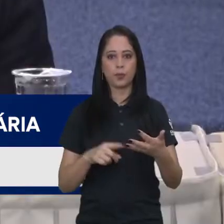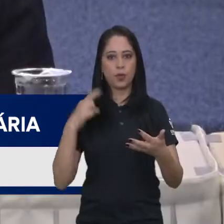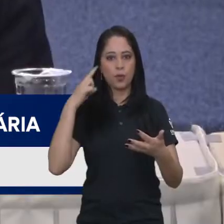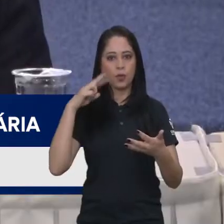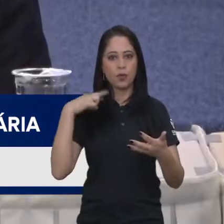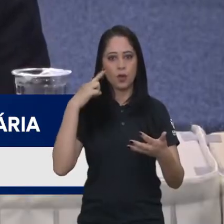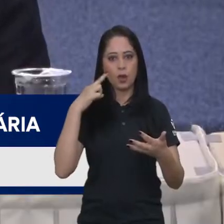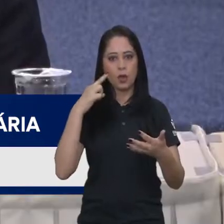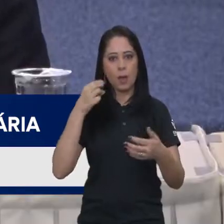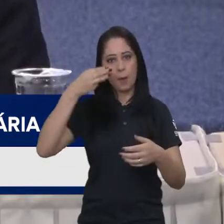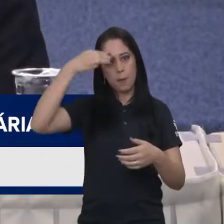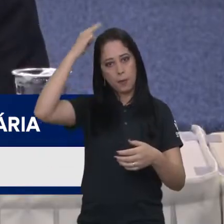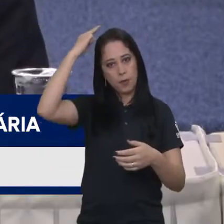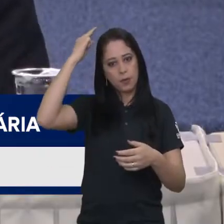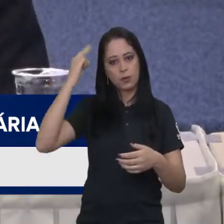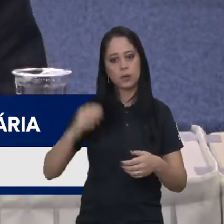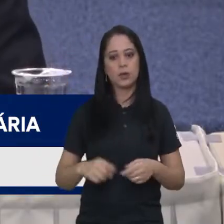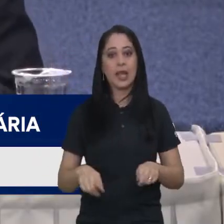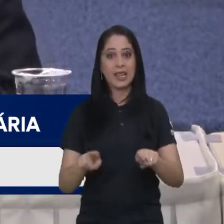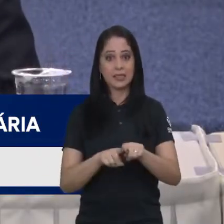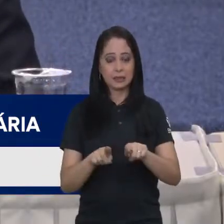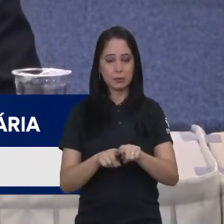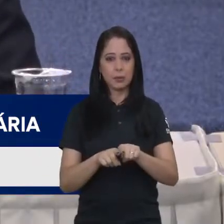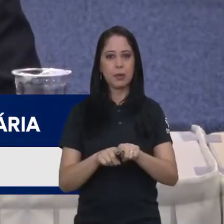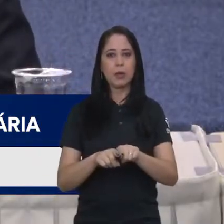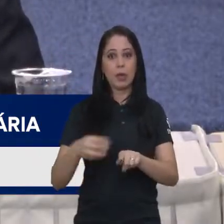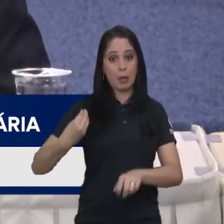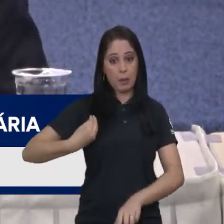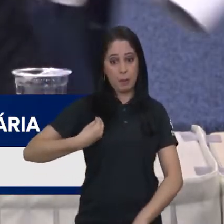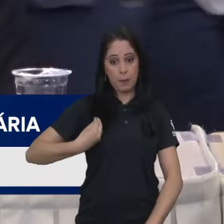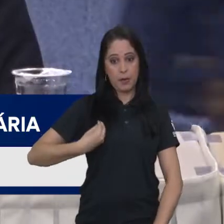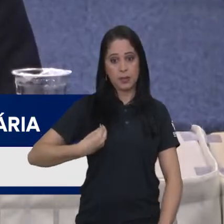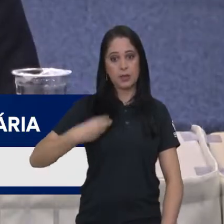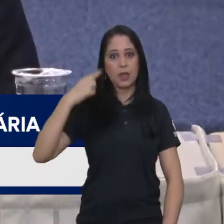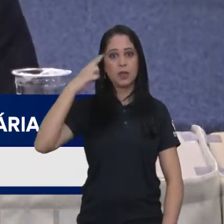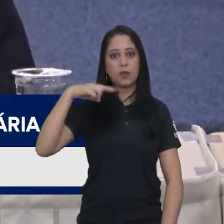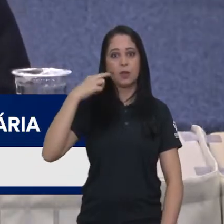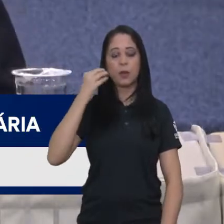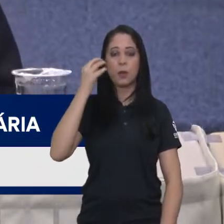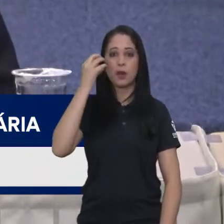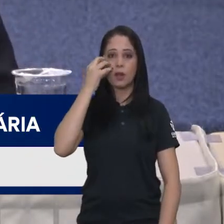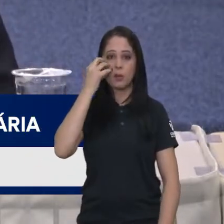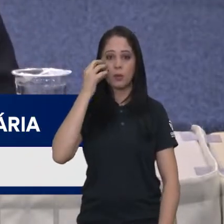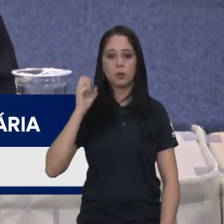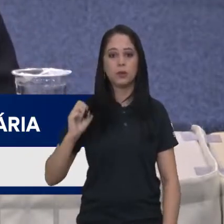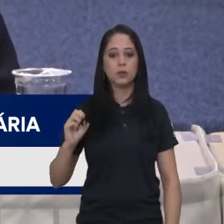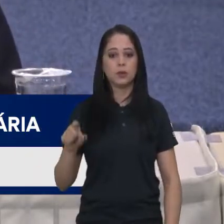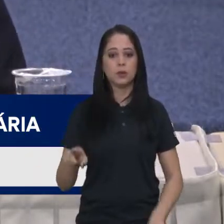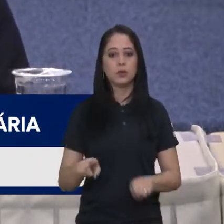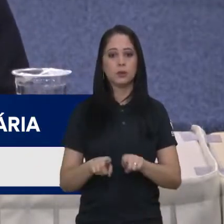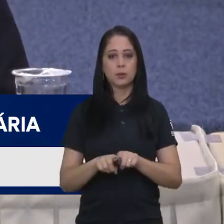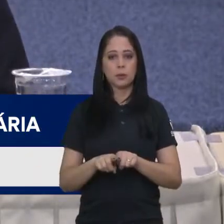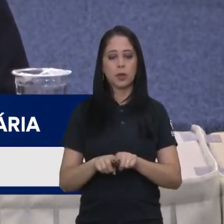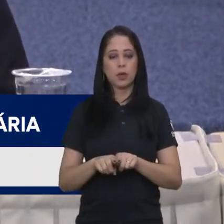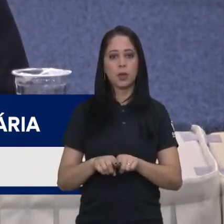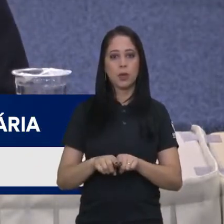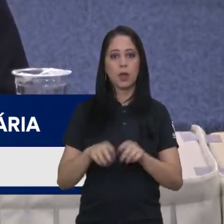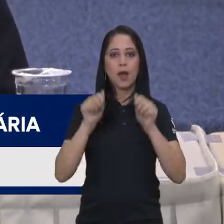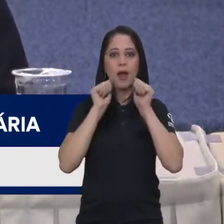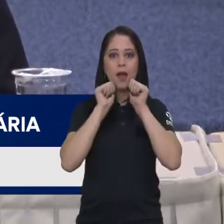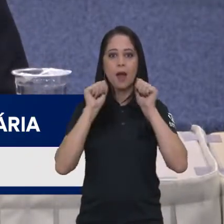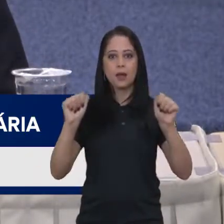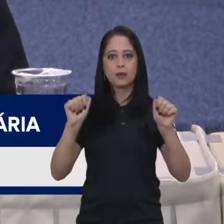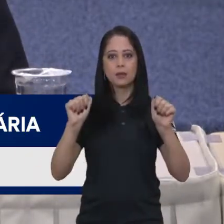e vereador Milton Vera Filho. Também está presente a vereadora Juliana Fraga e também